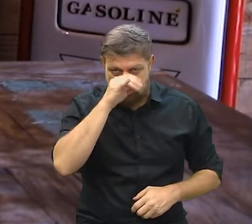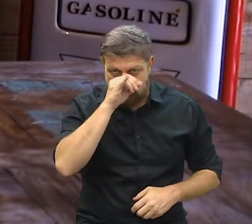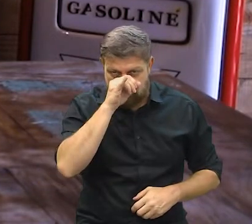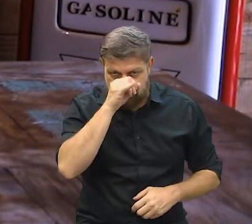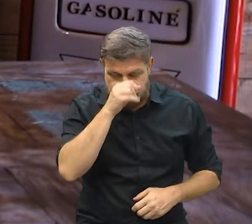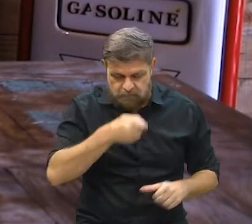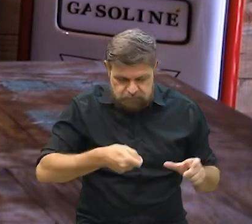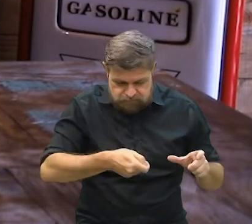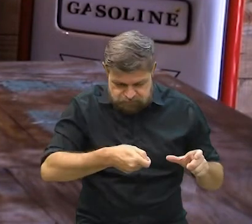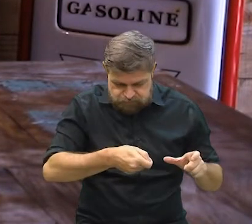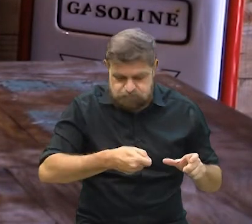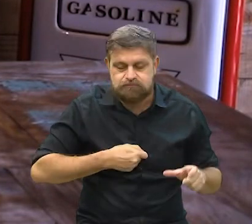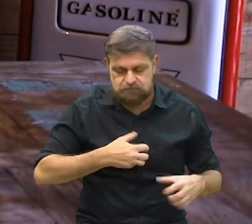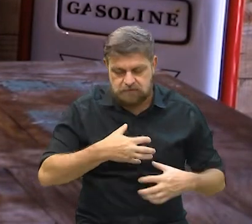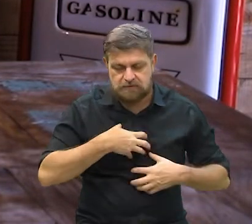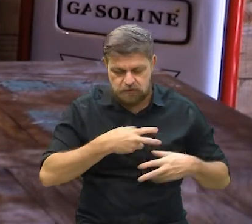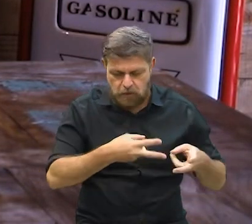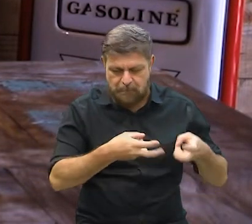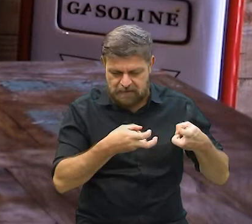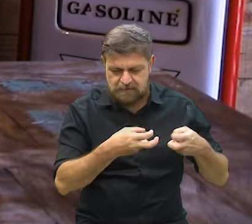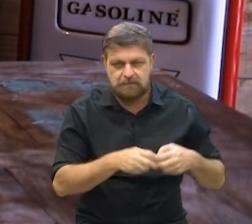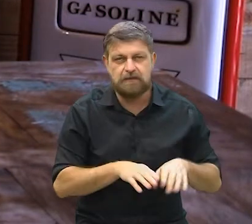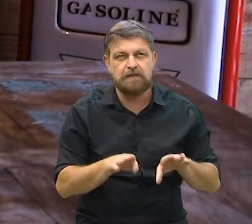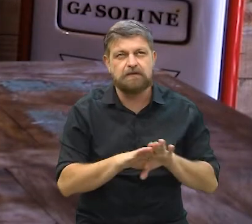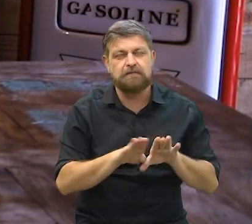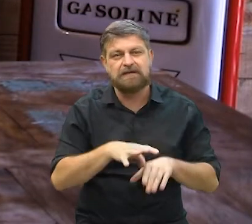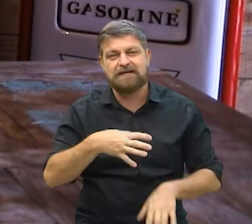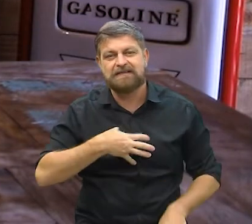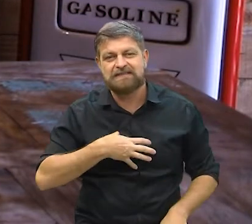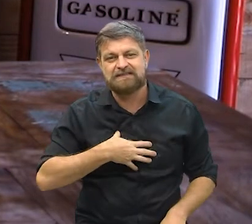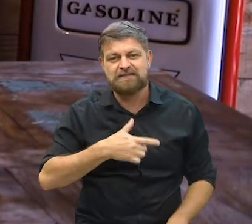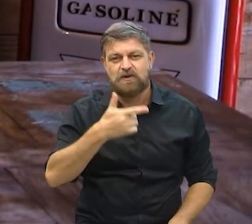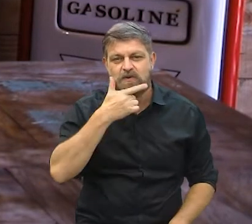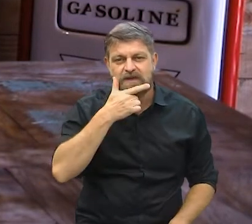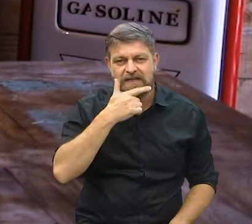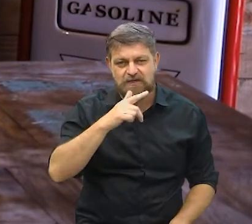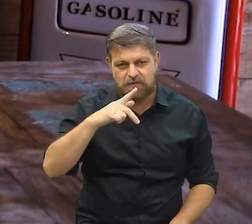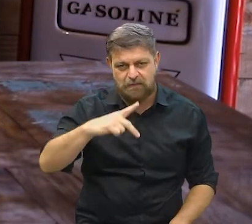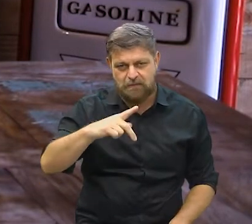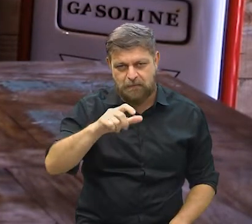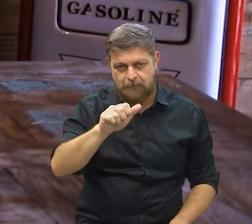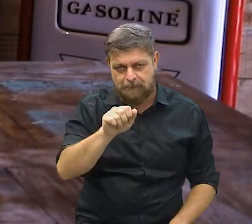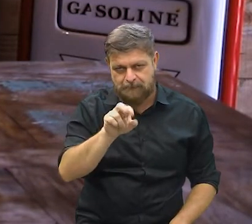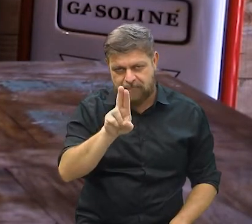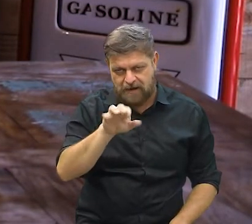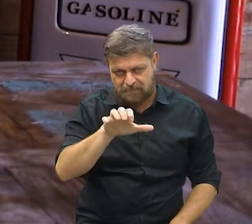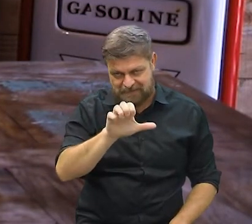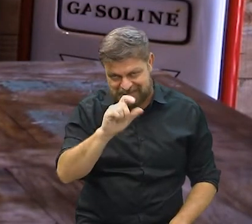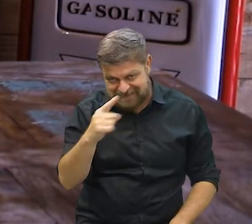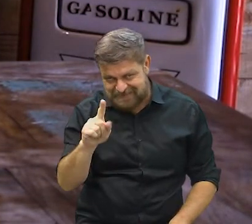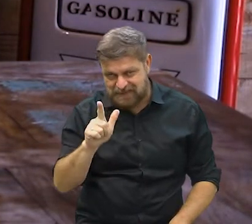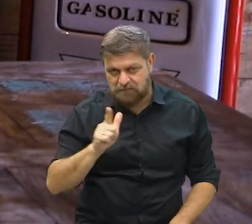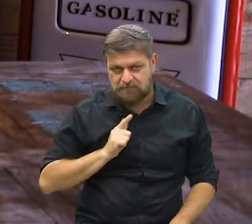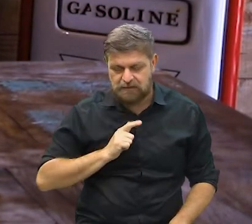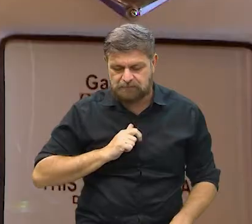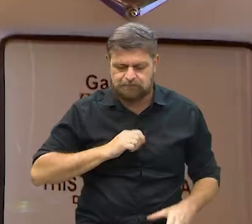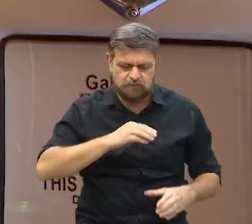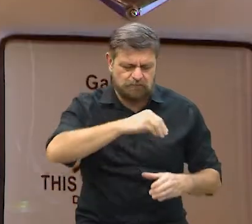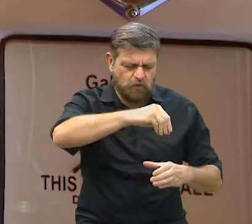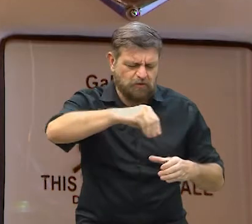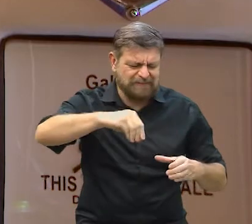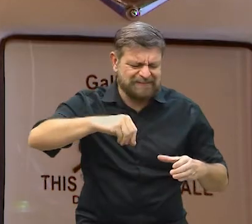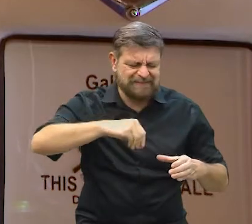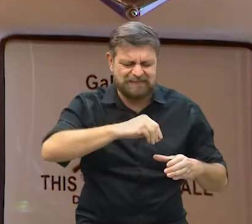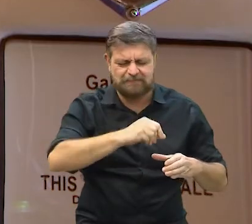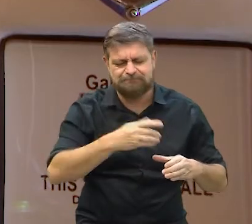bem acentuado, né? Dá para você sentir o parmesão, o orégano. É muito bom o tempero, né? Usar